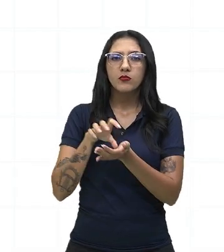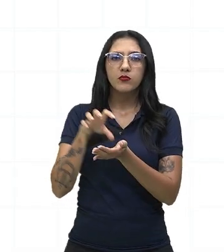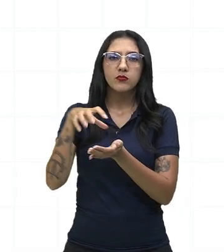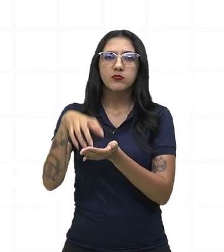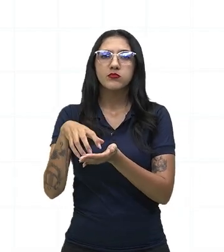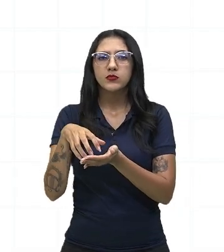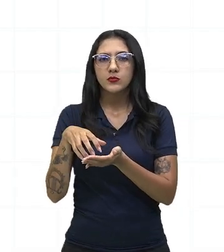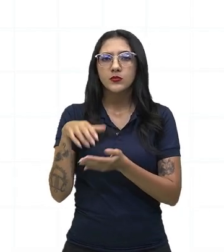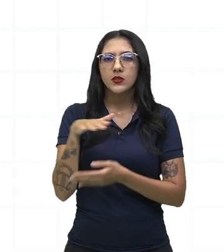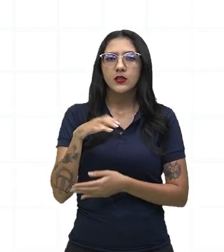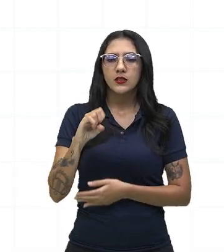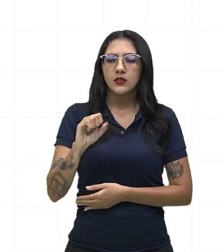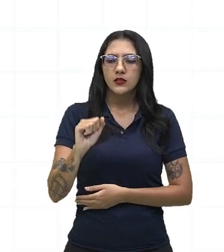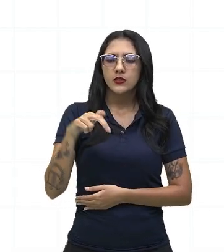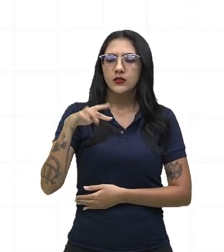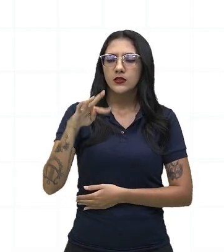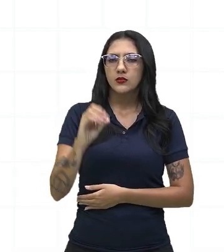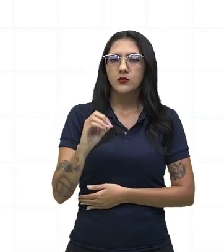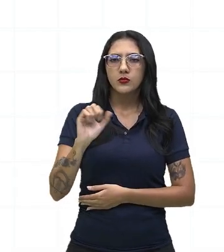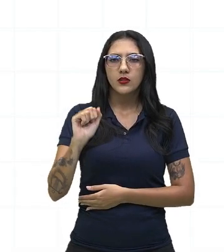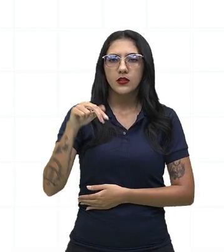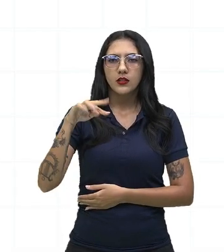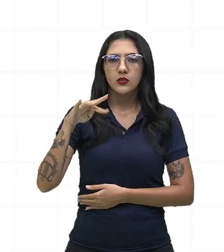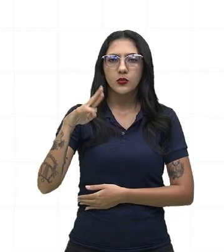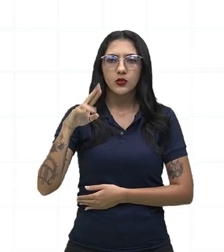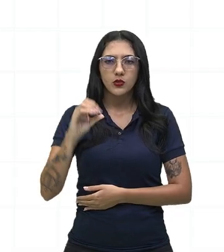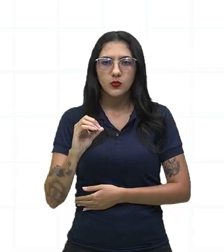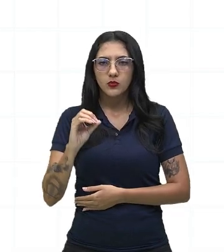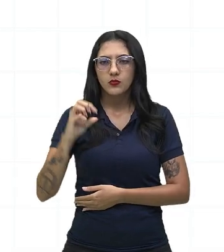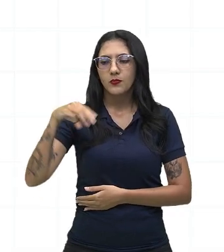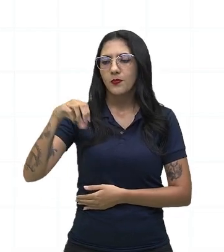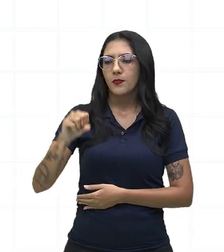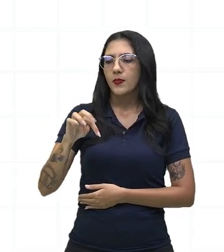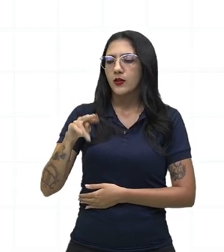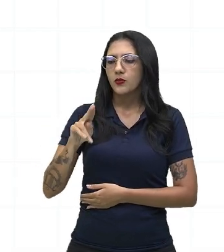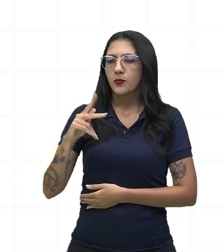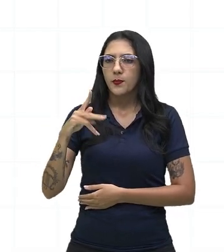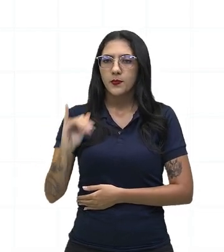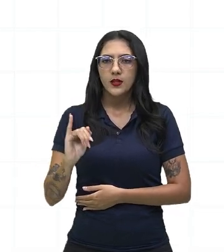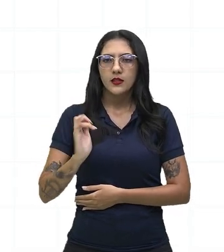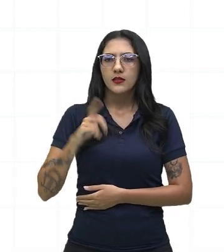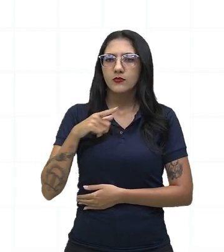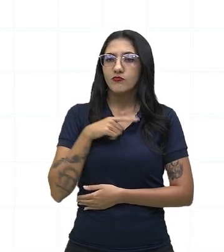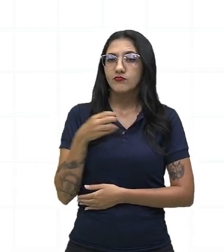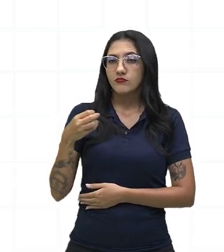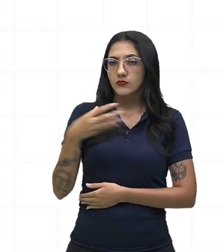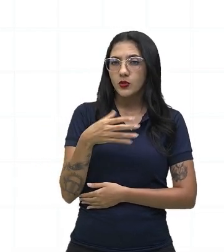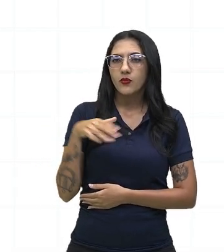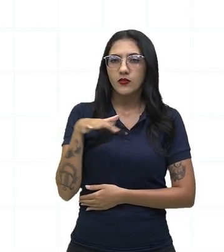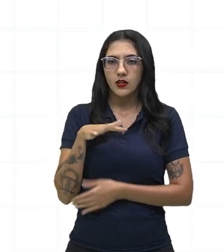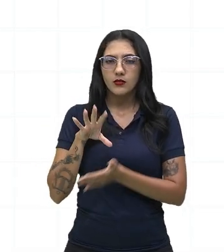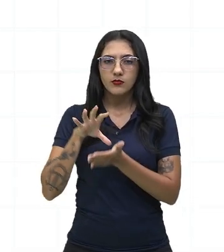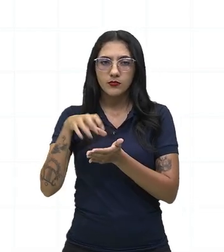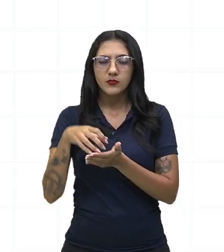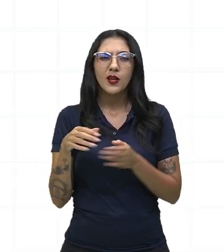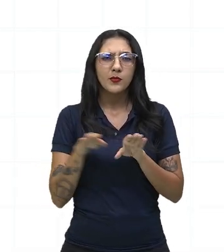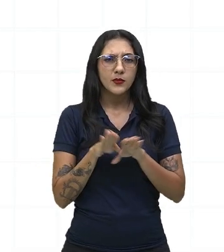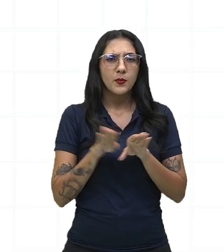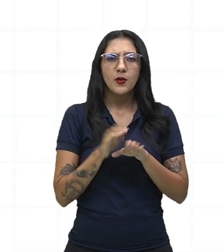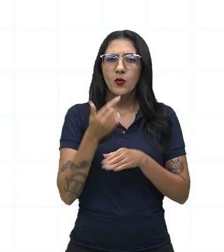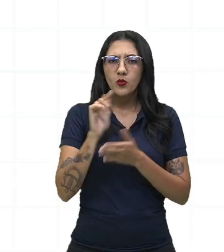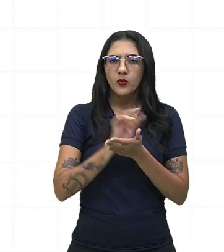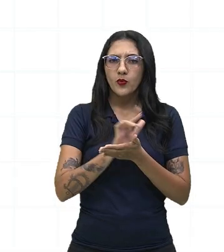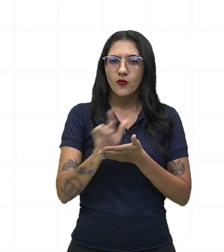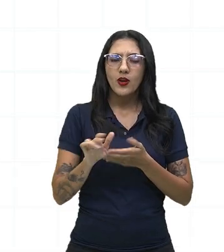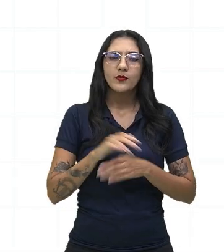temos Santo Antônio do Matupi. Então, esse foi o novo distrito, além de outros também que nós já temos. E aí